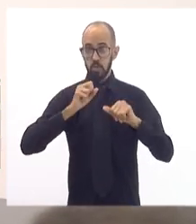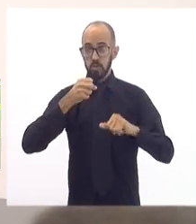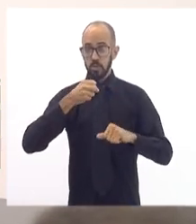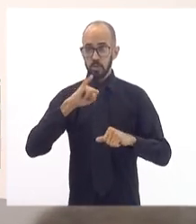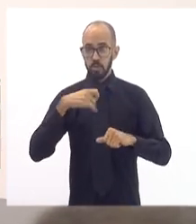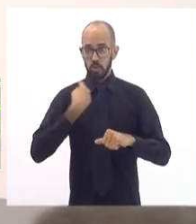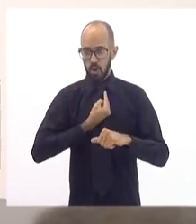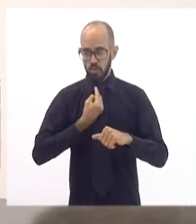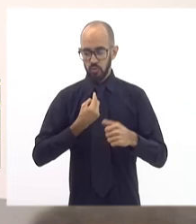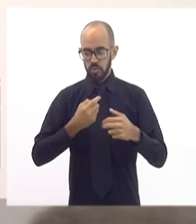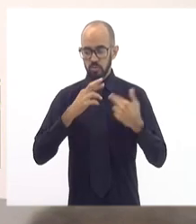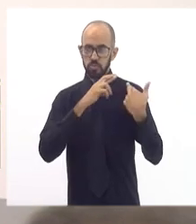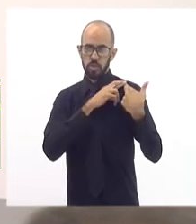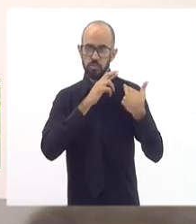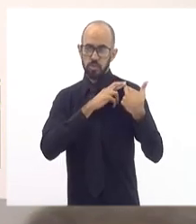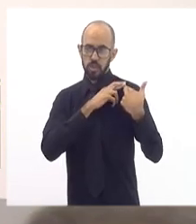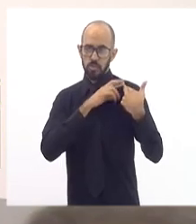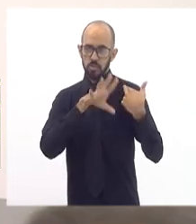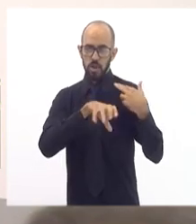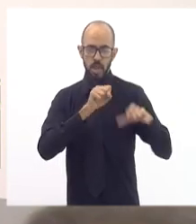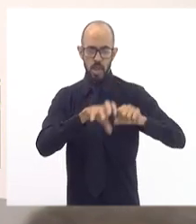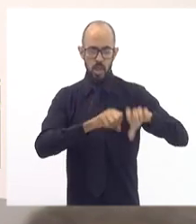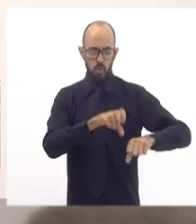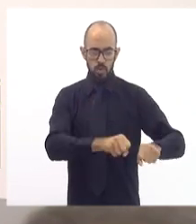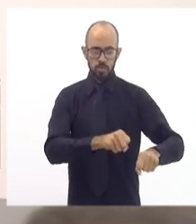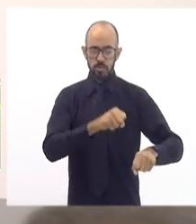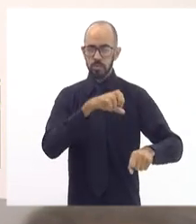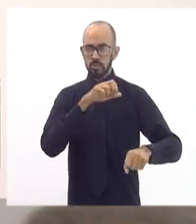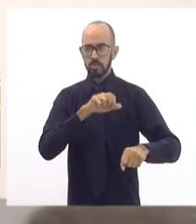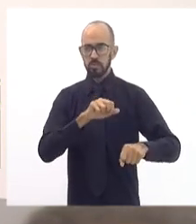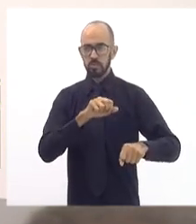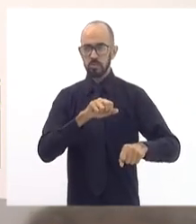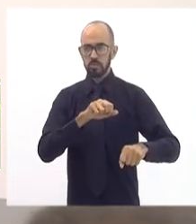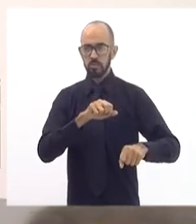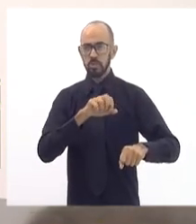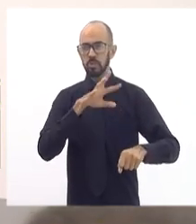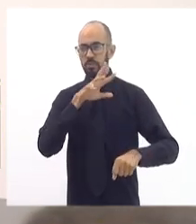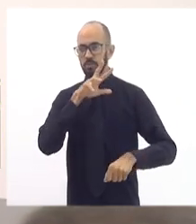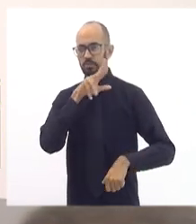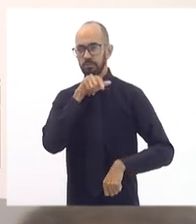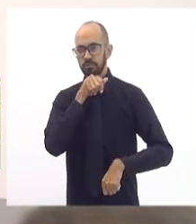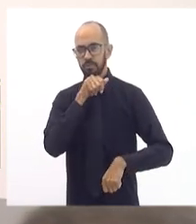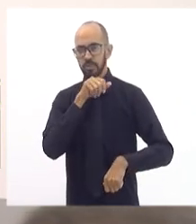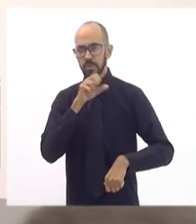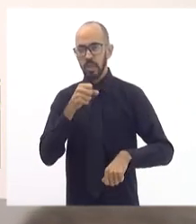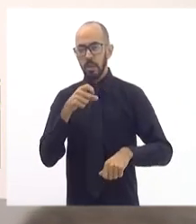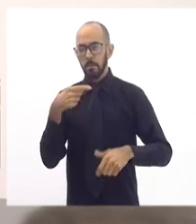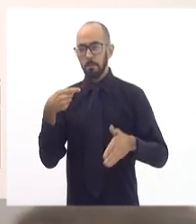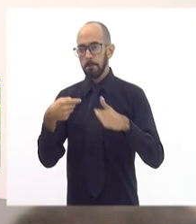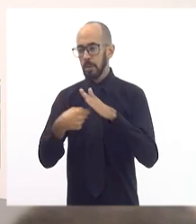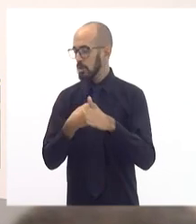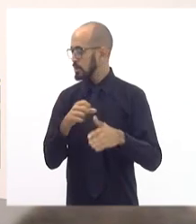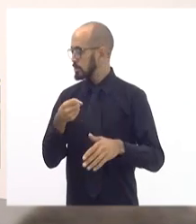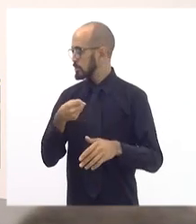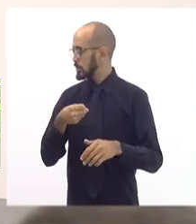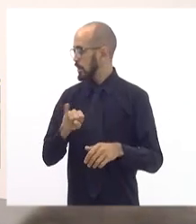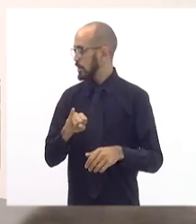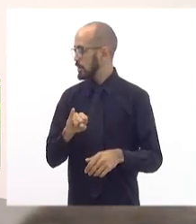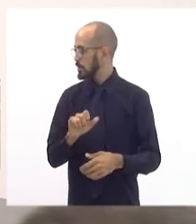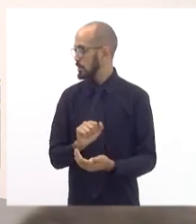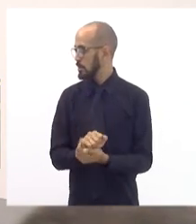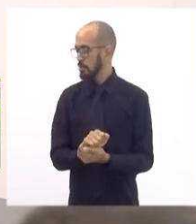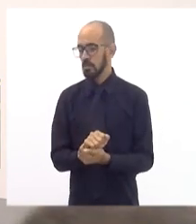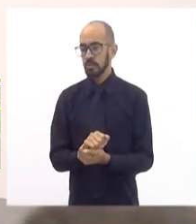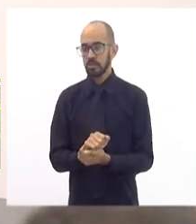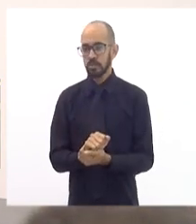pelo recolhimento de carcaças para saber se a gente iria receber a caça de golfinhos caso eles habitassem durante o